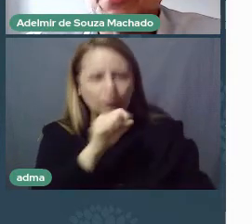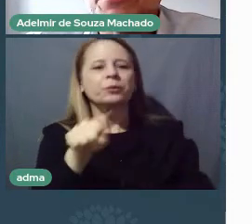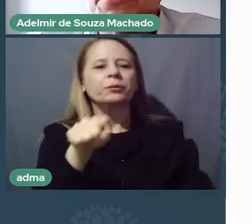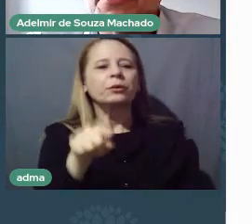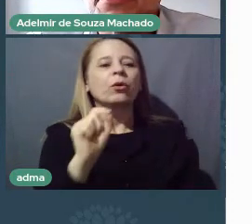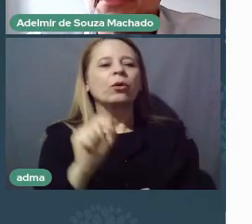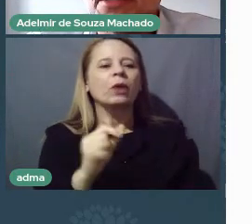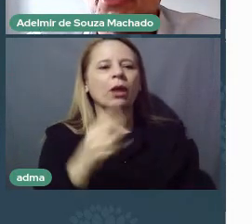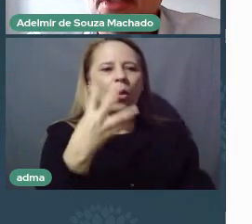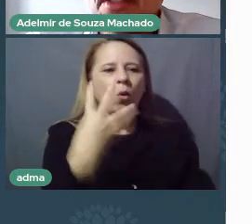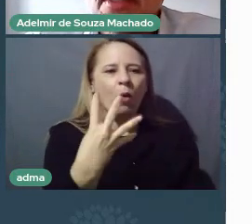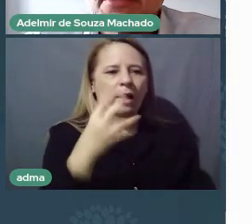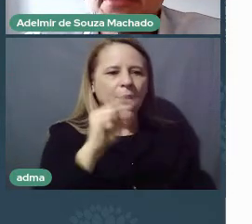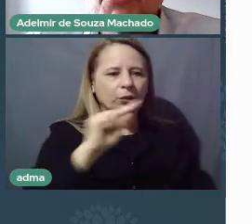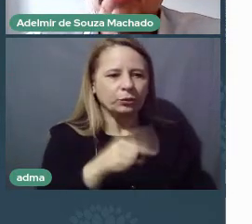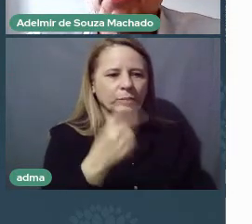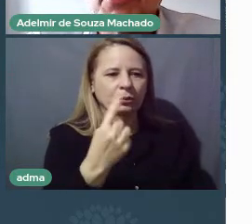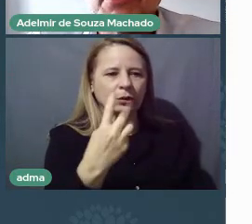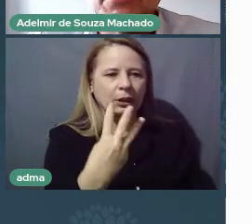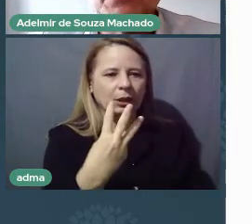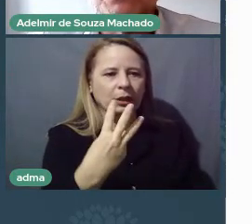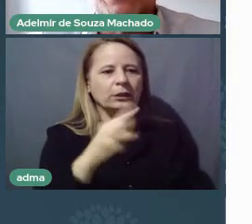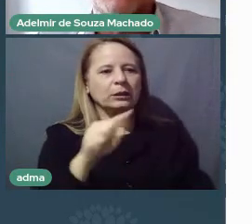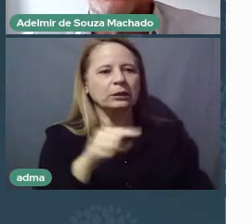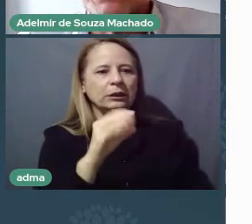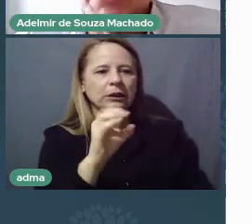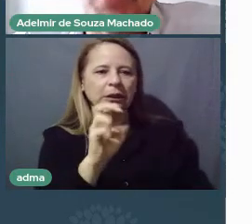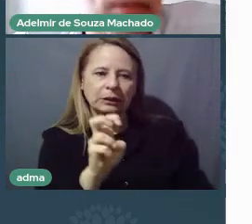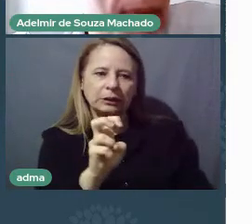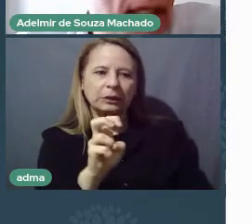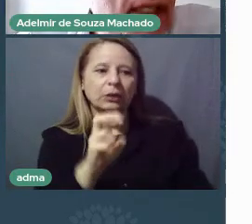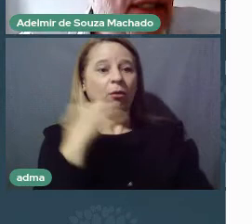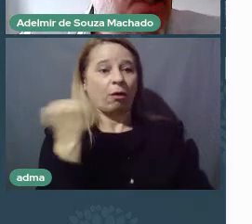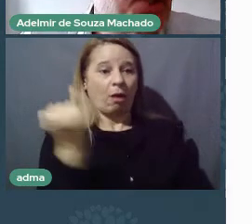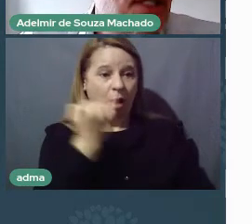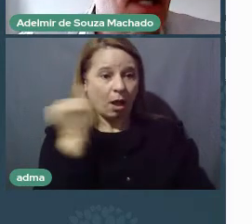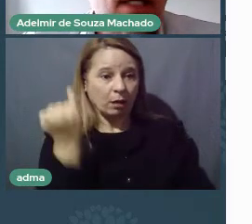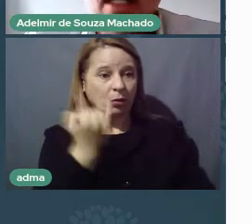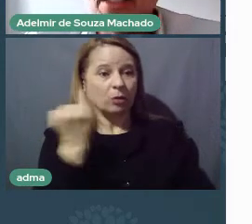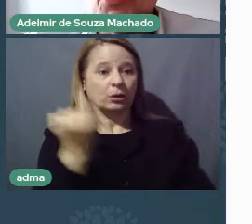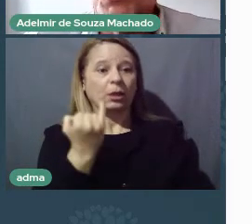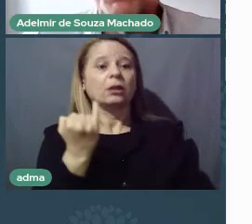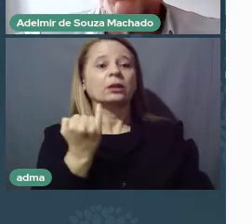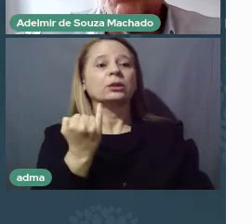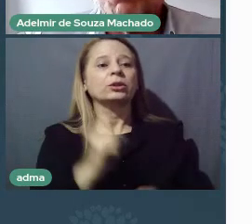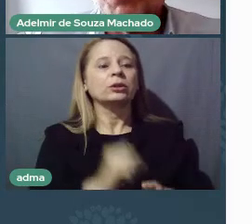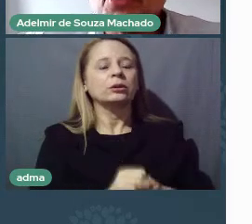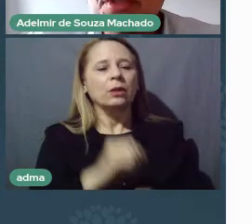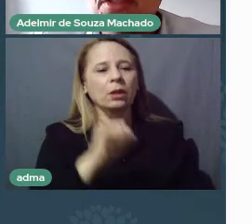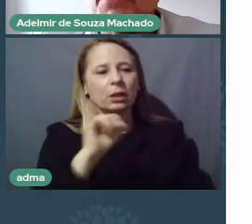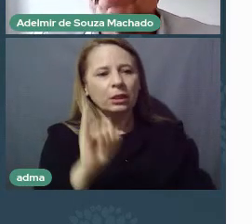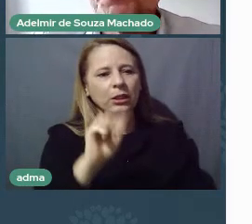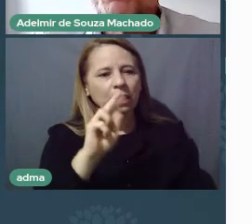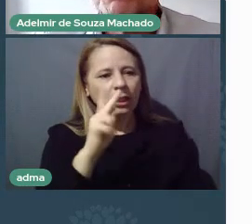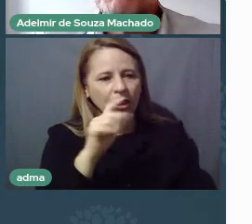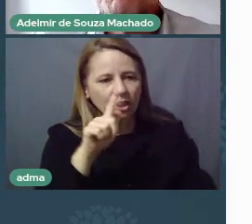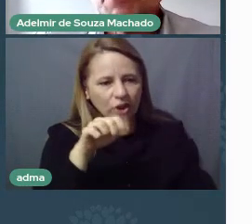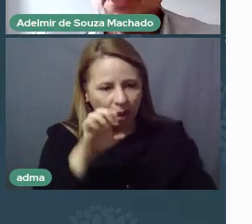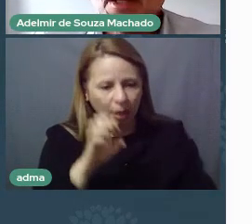4, 13 e 5 são importantes, além da própria IgE, que é o anticorpo